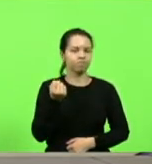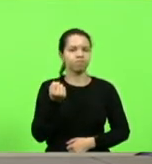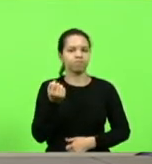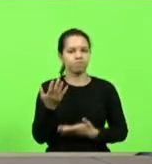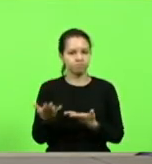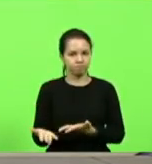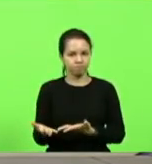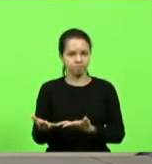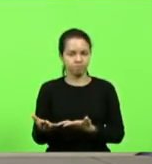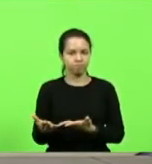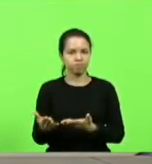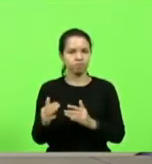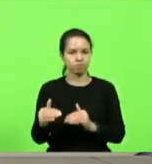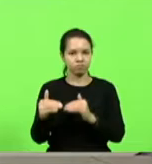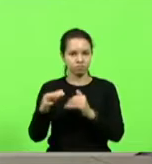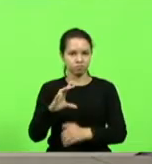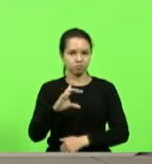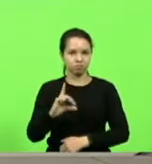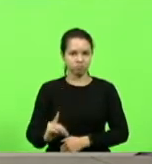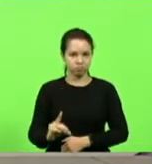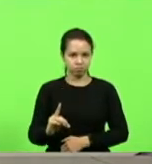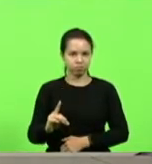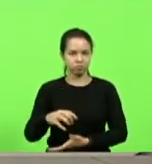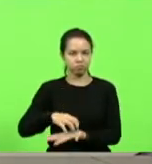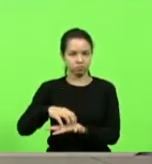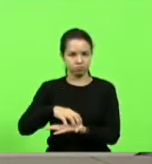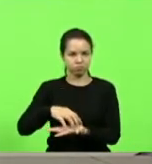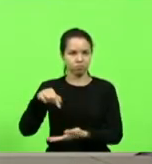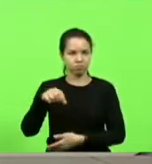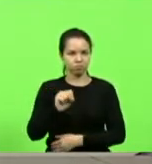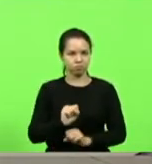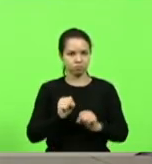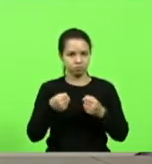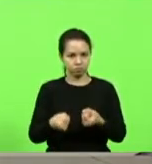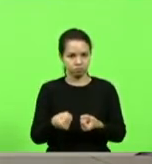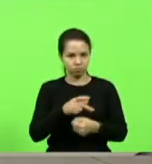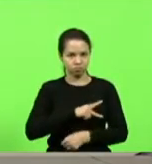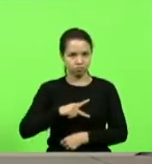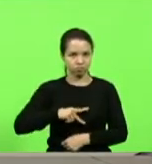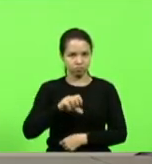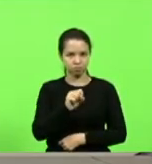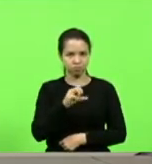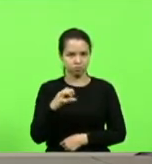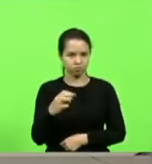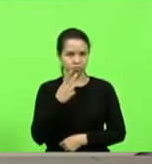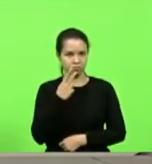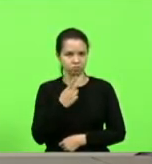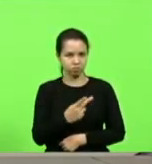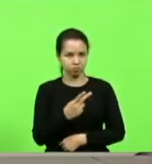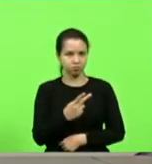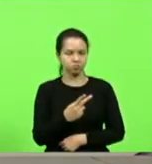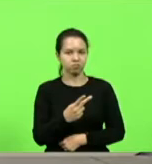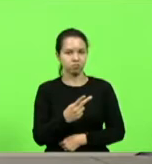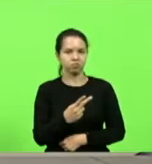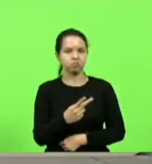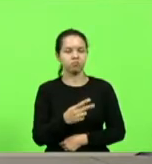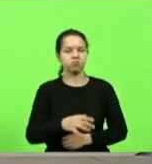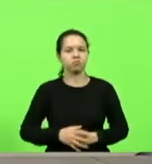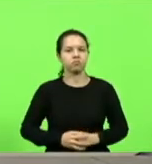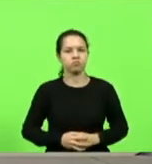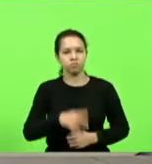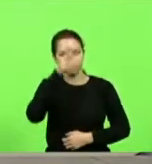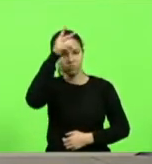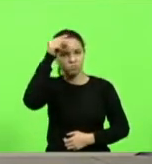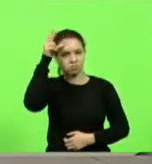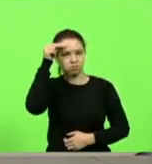núcleo específico da Defensoria Pública de Santa Catarina, que insinuou suposta conduta censora por parte da Prefeitura